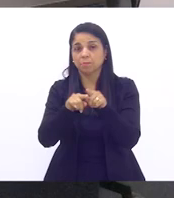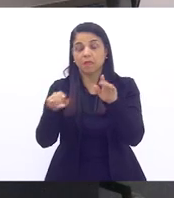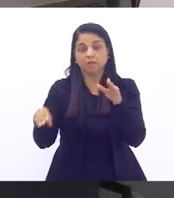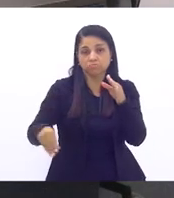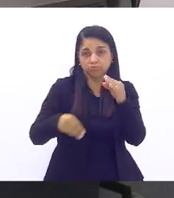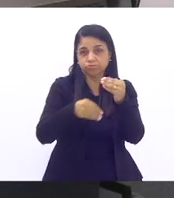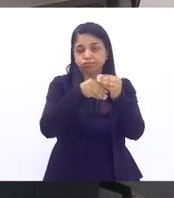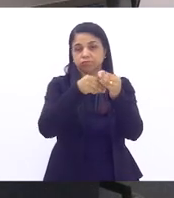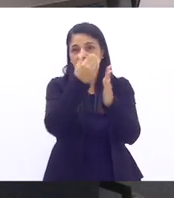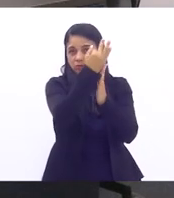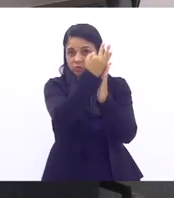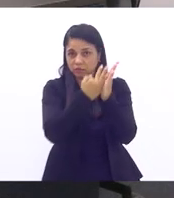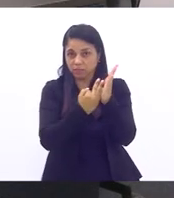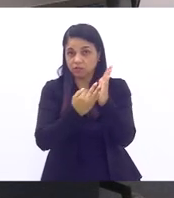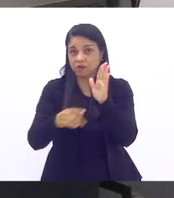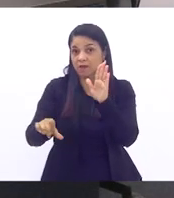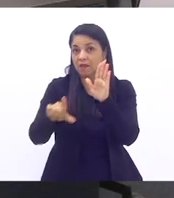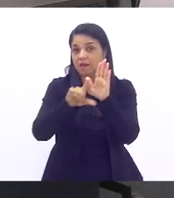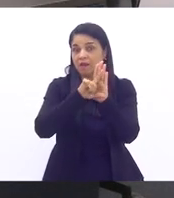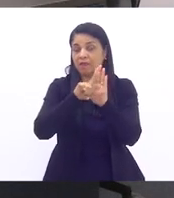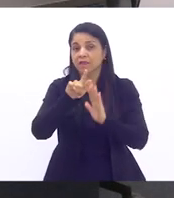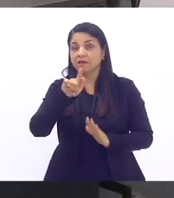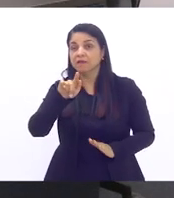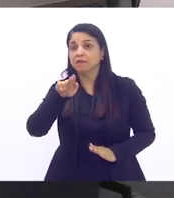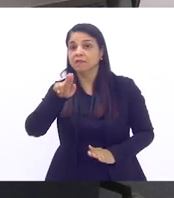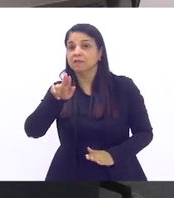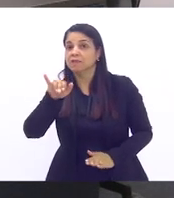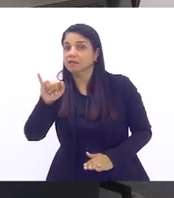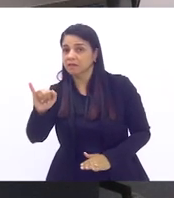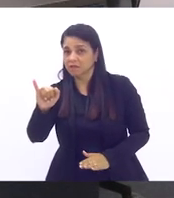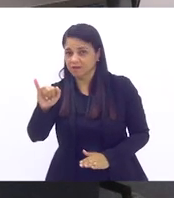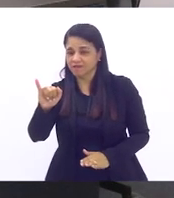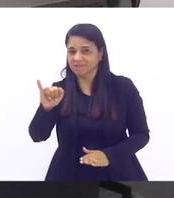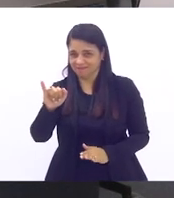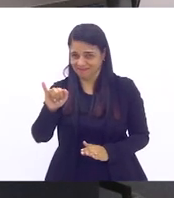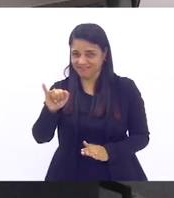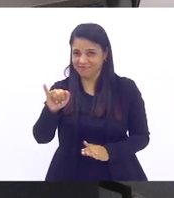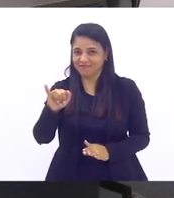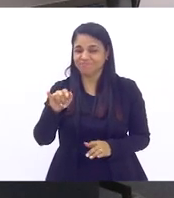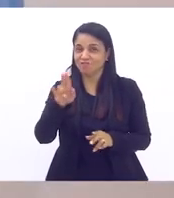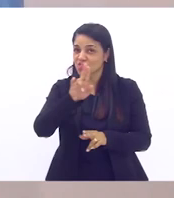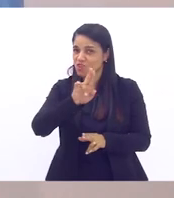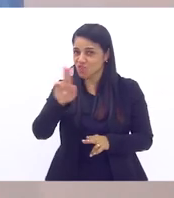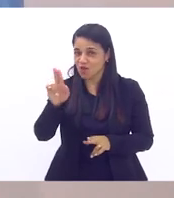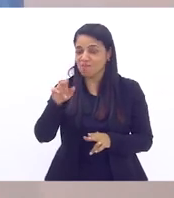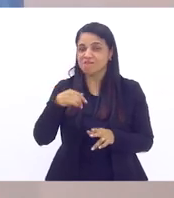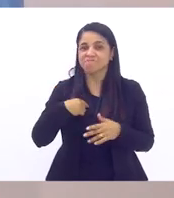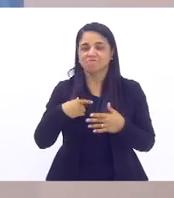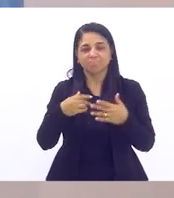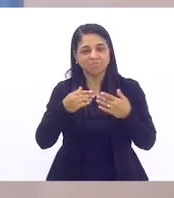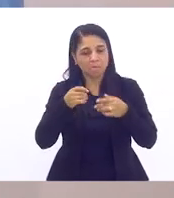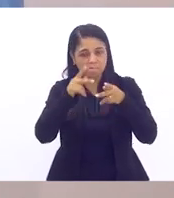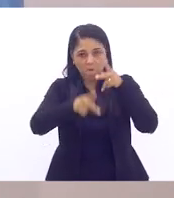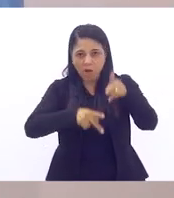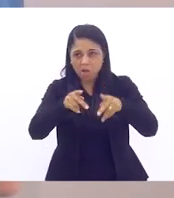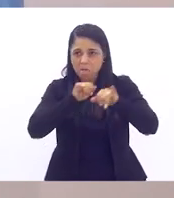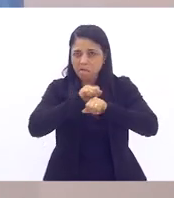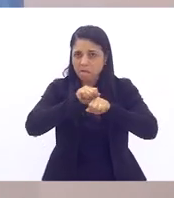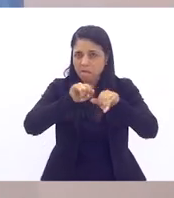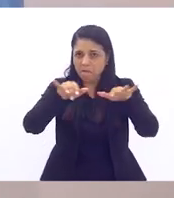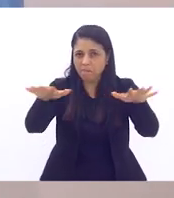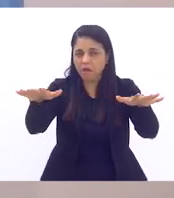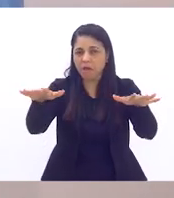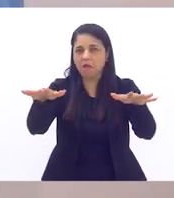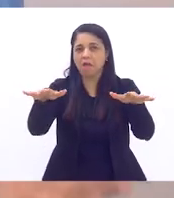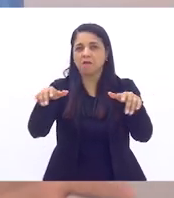texto aqui que essa lei se chama lei Gui e que ganha assim notoriedade se torne popular e Considero